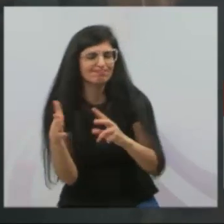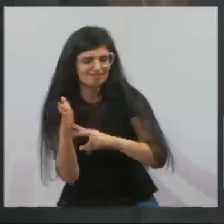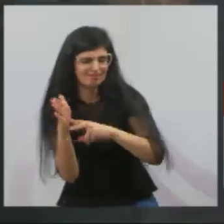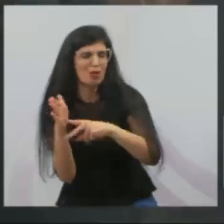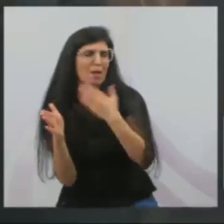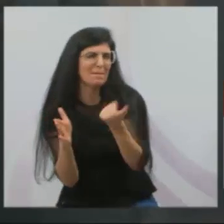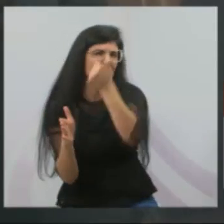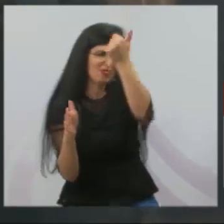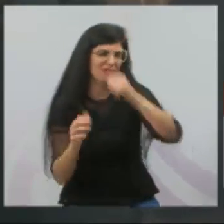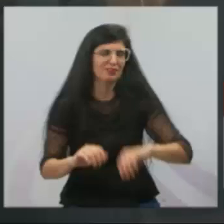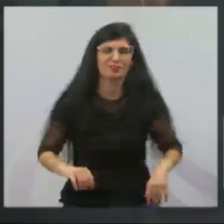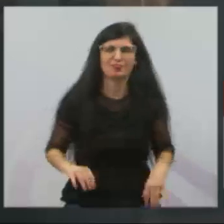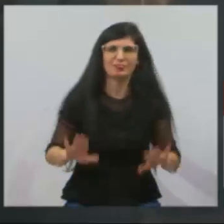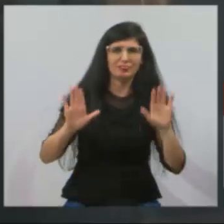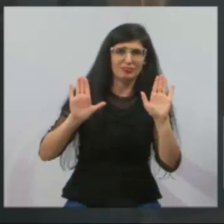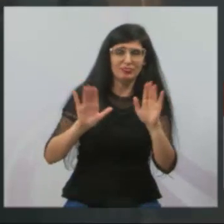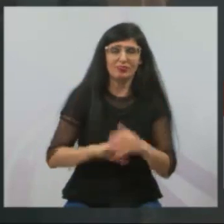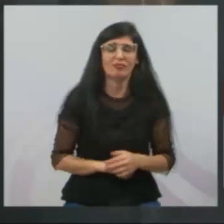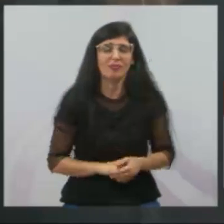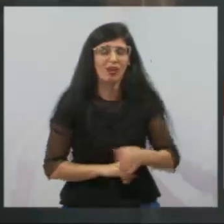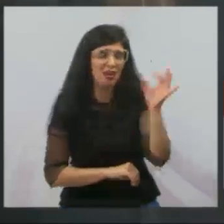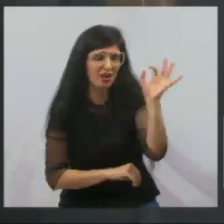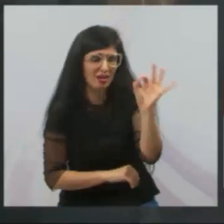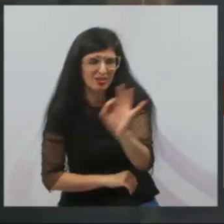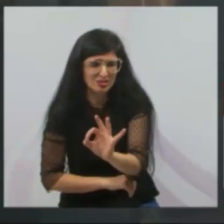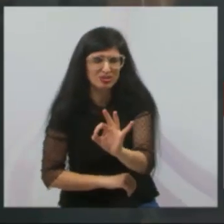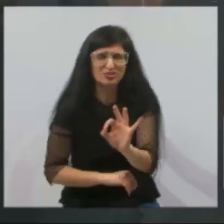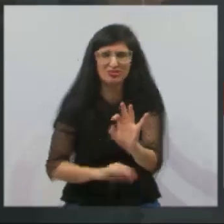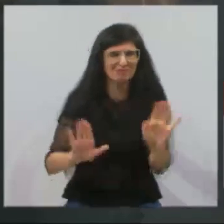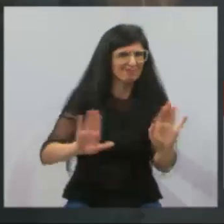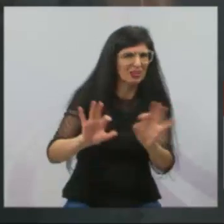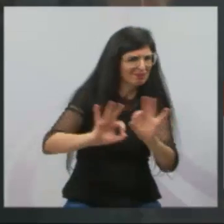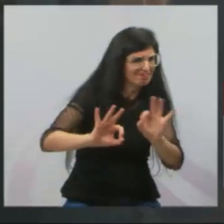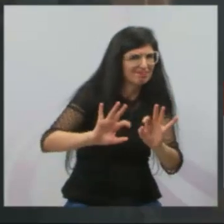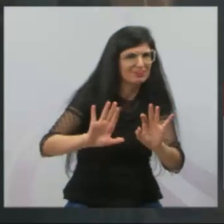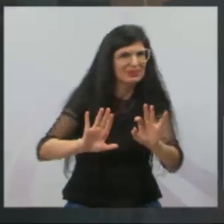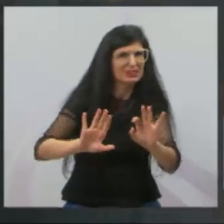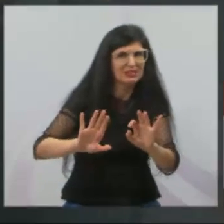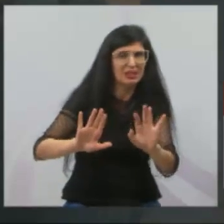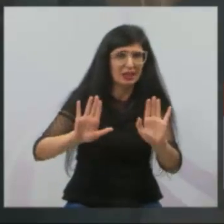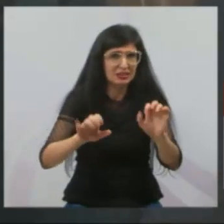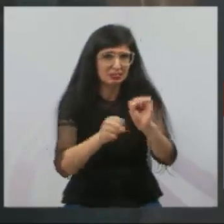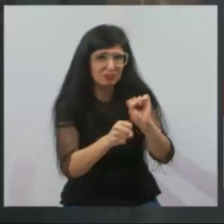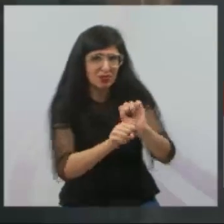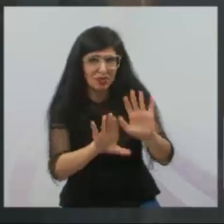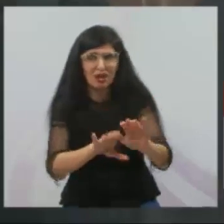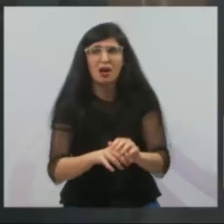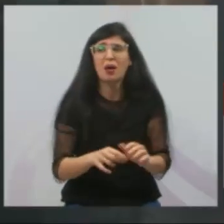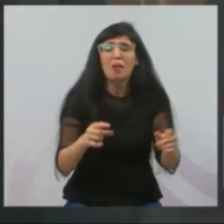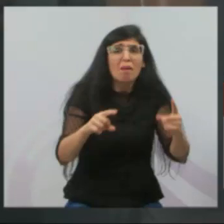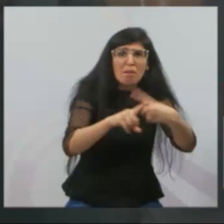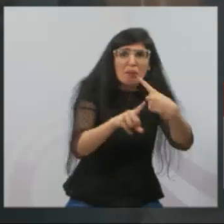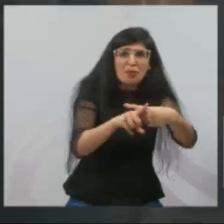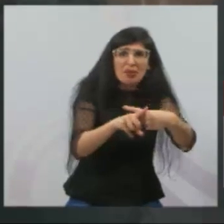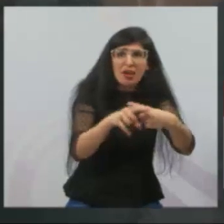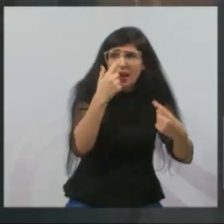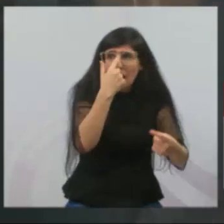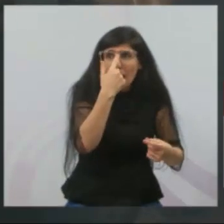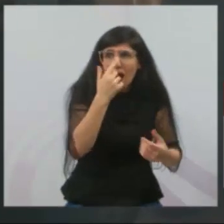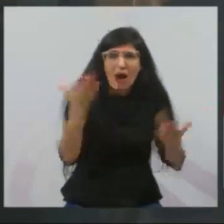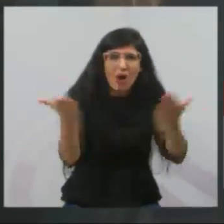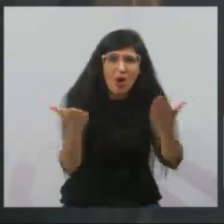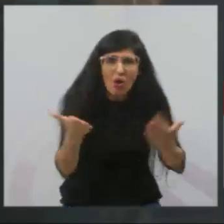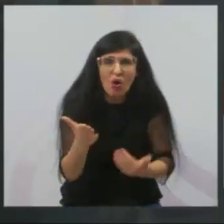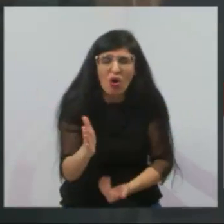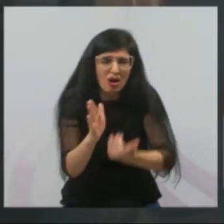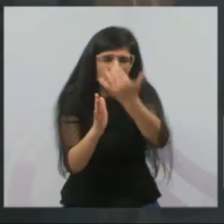sem reajuste e, pelo contrário, vai haver indiretamente uma redução salarial, porque se não teve